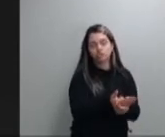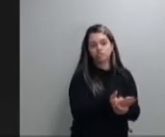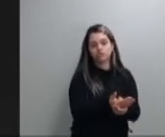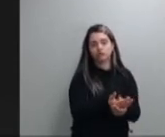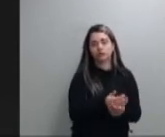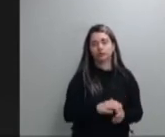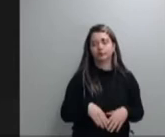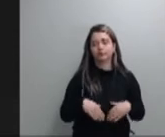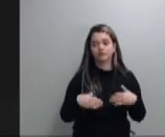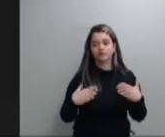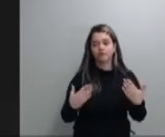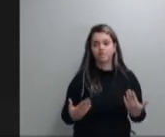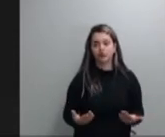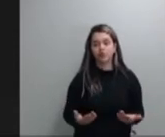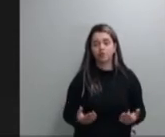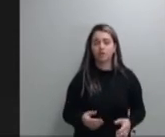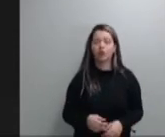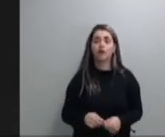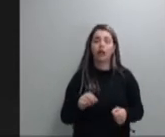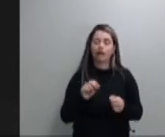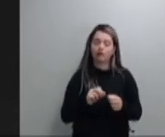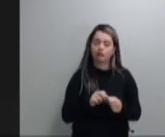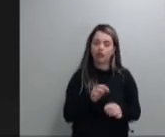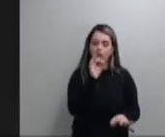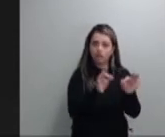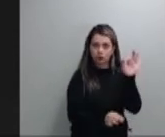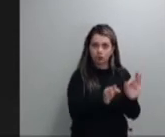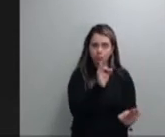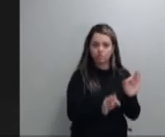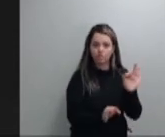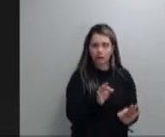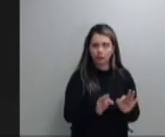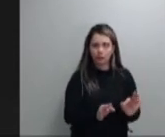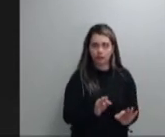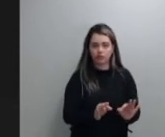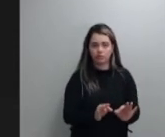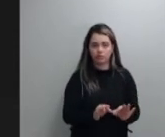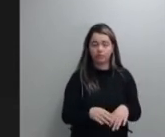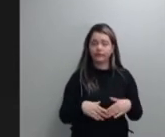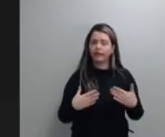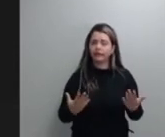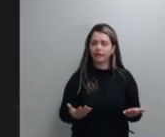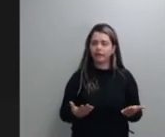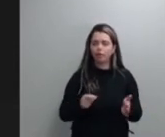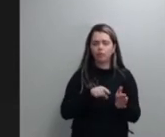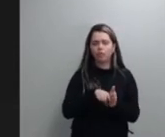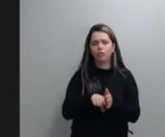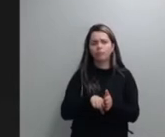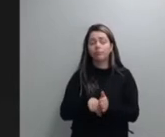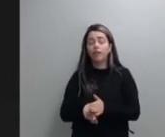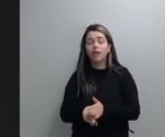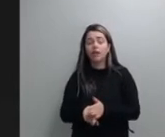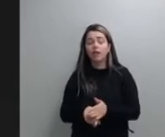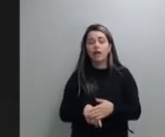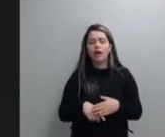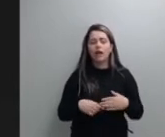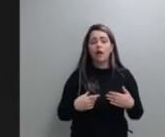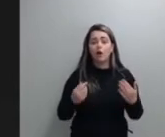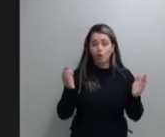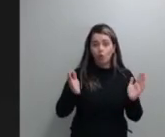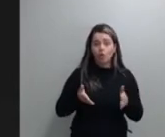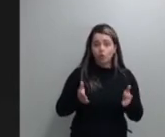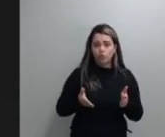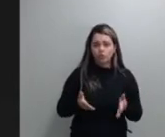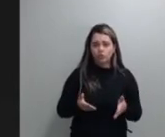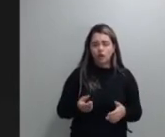submetida a julgamento. Apenas, o que vossas excelências devem decidir na tarde de hoje é apenas uma única exclusiva